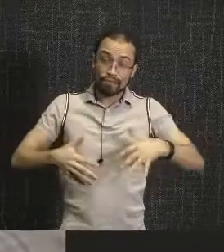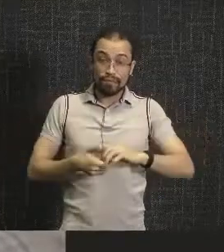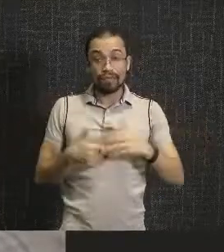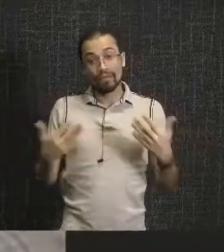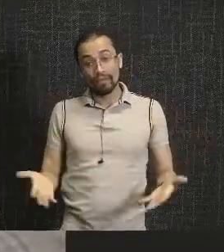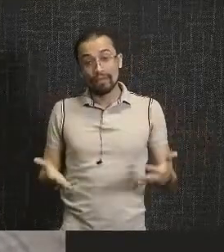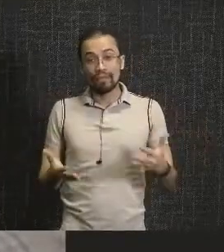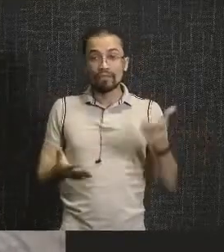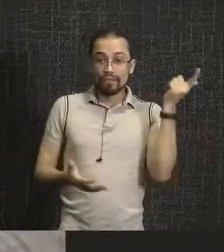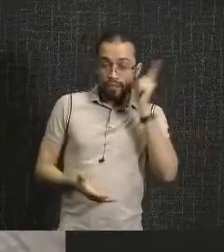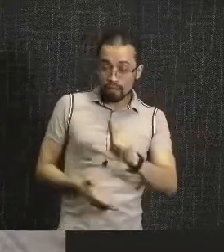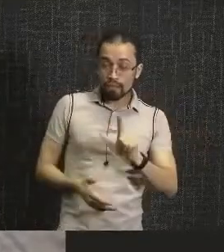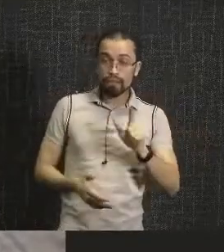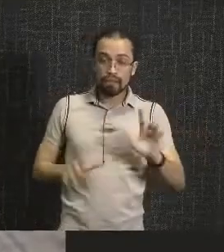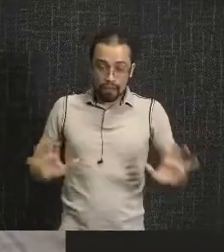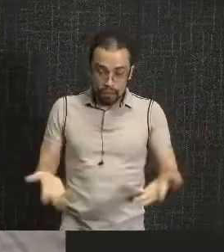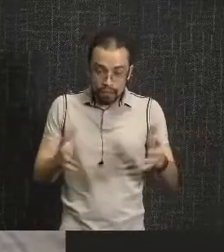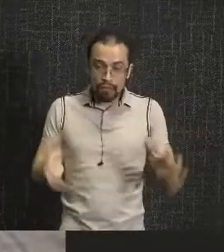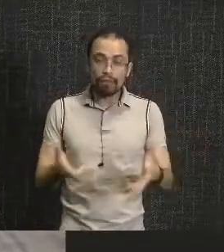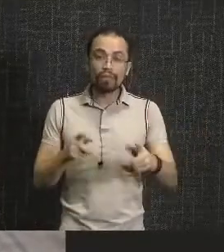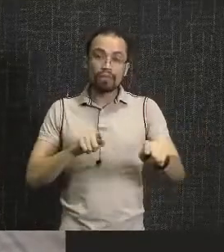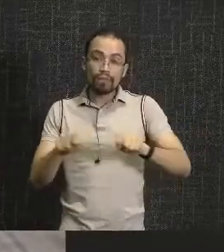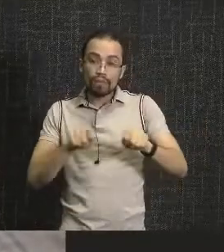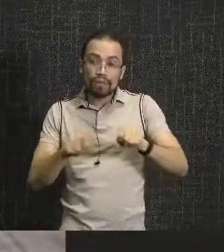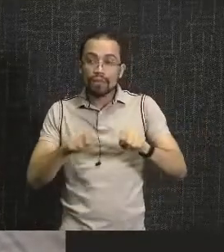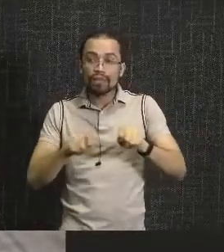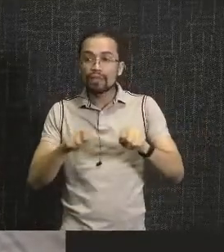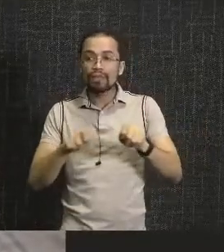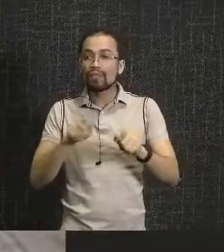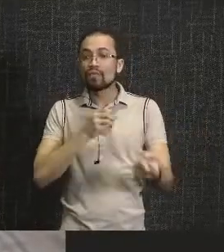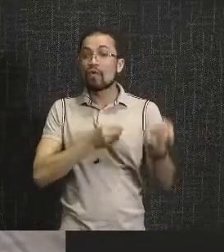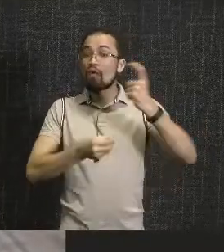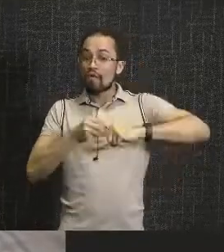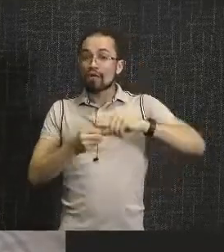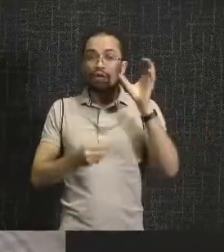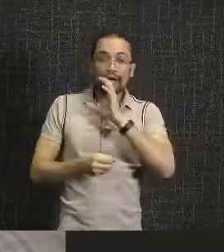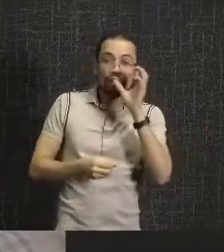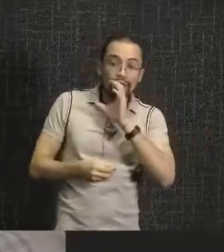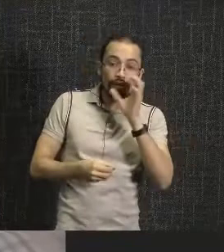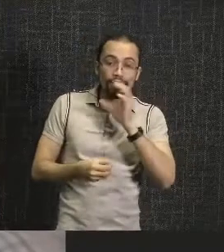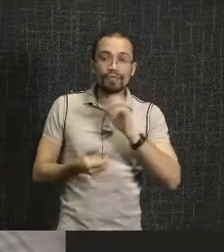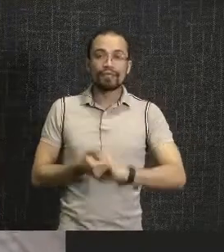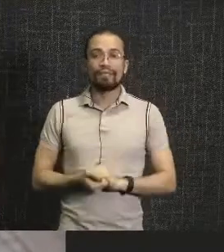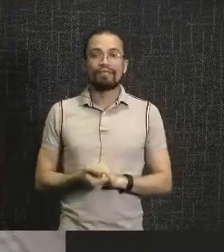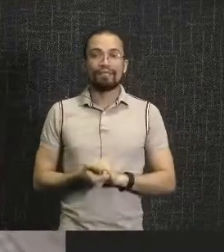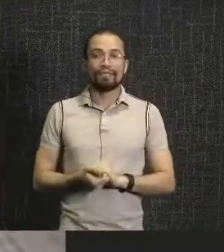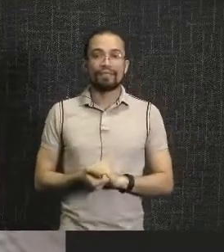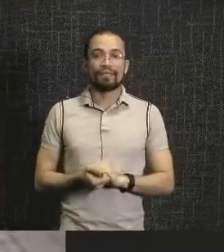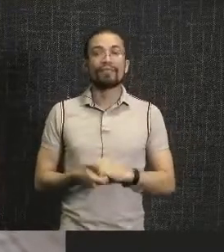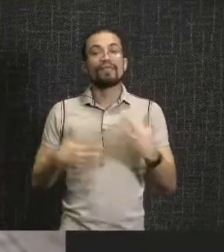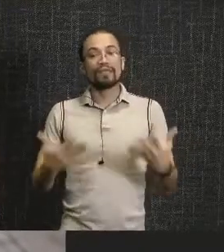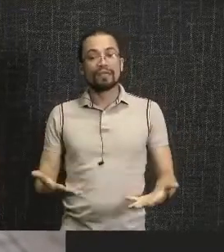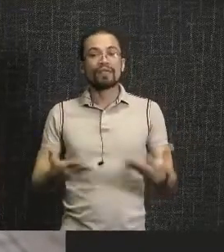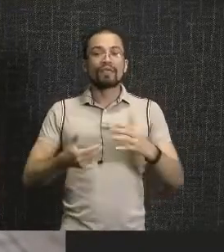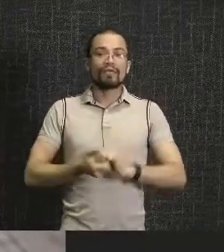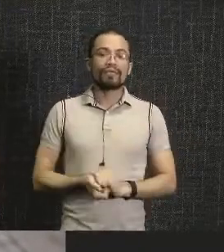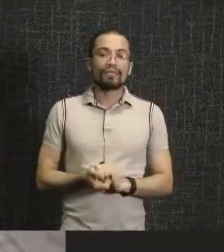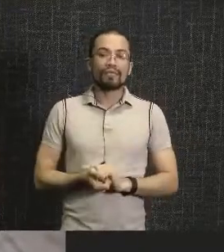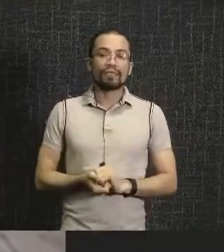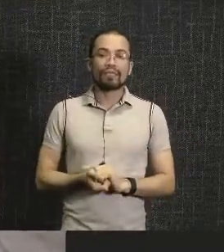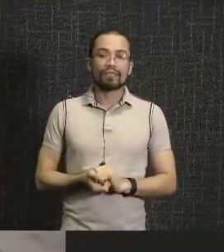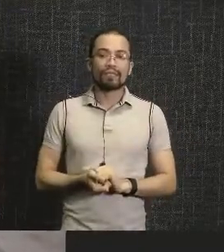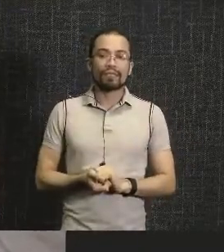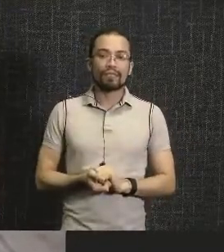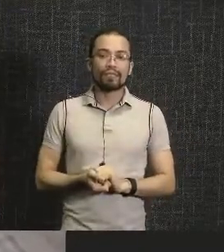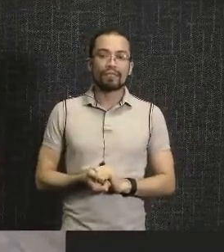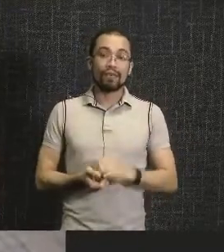consegue estimular a economia para uma recuperação rápida sem grandes gargalos, tá? Então,